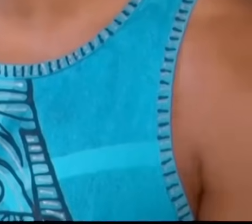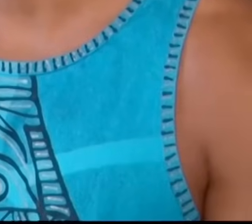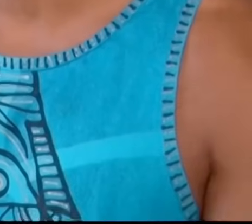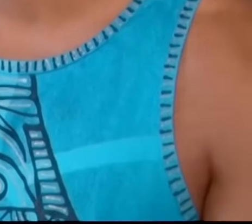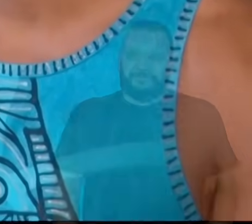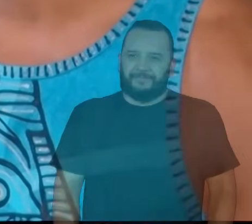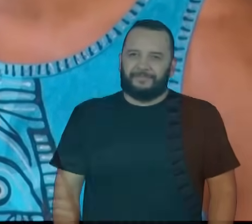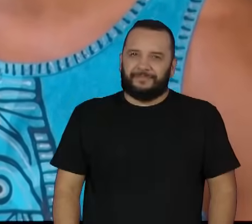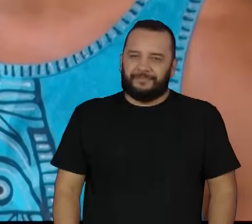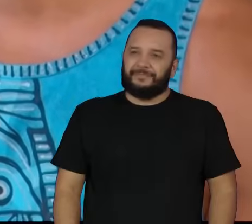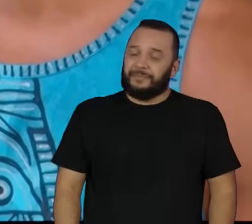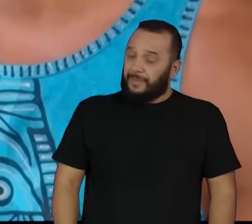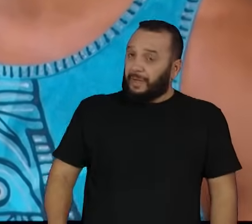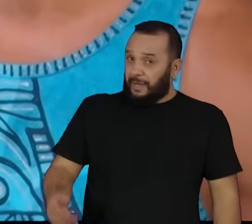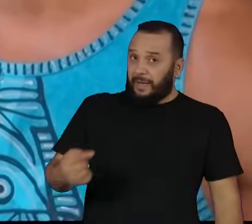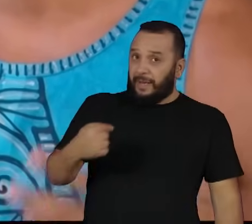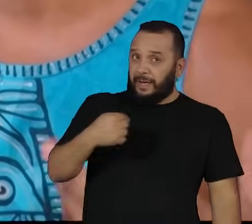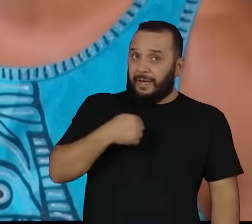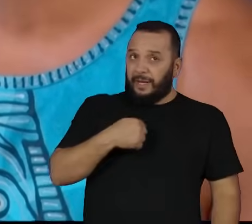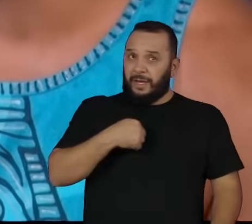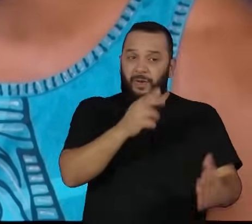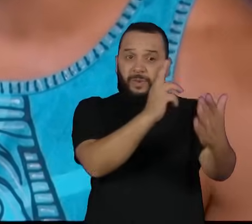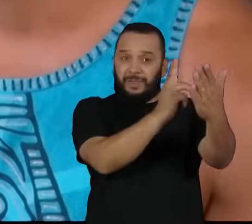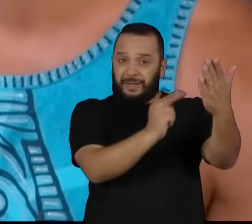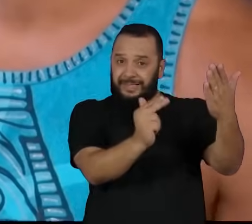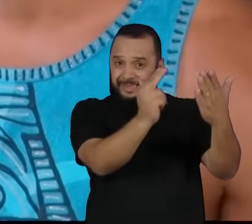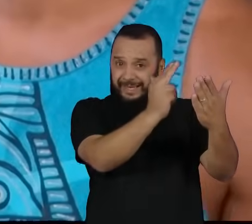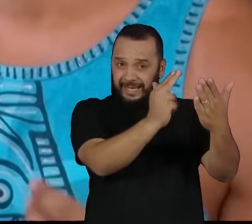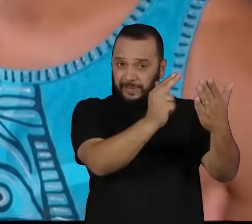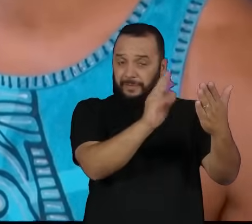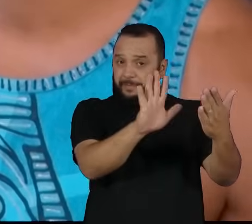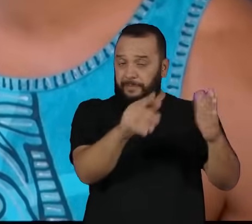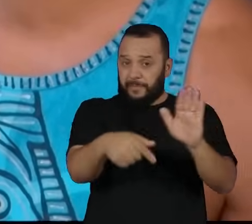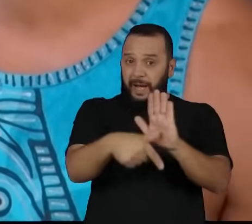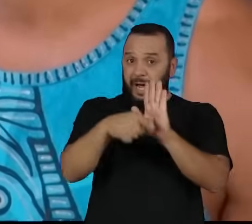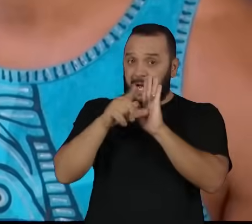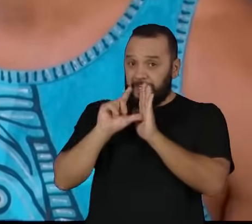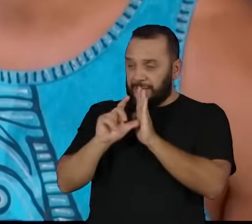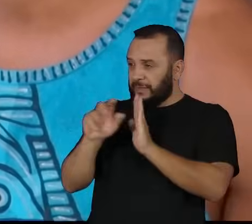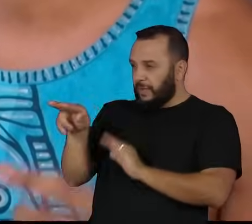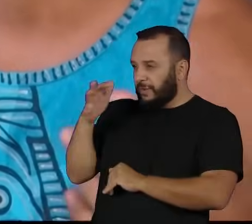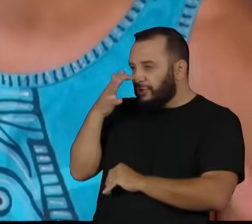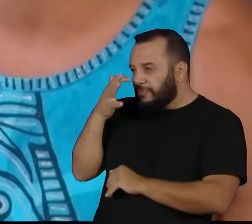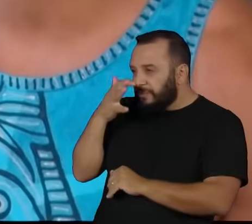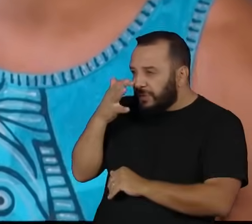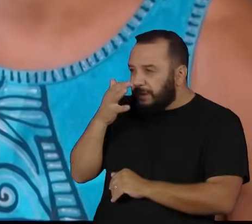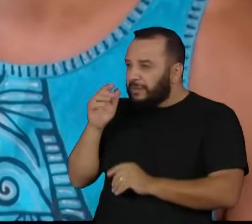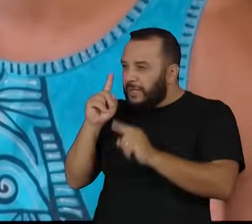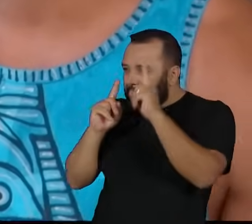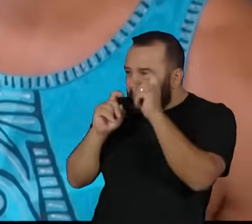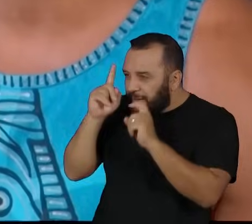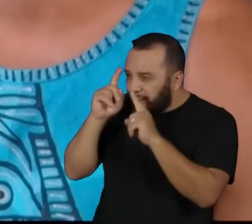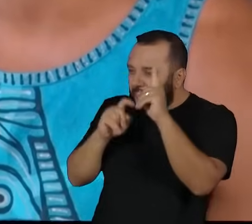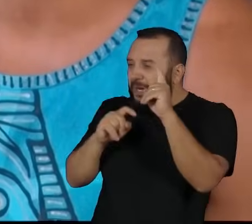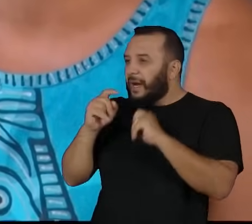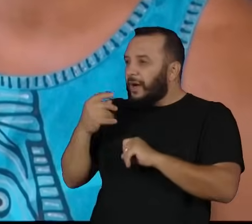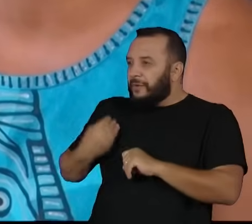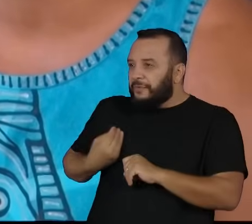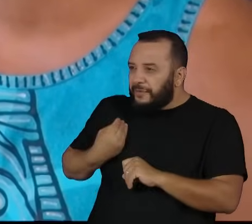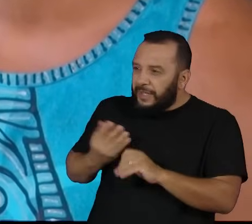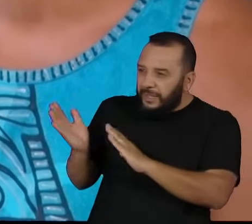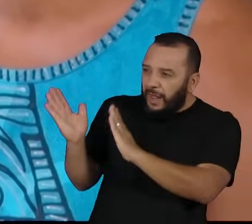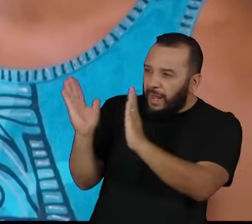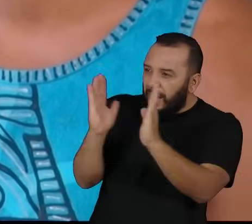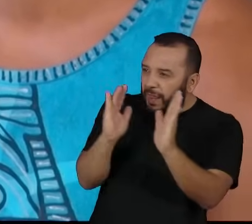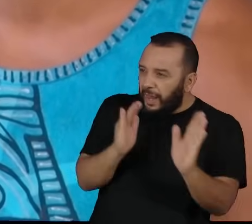Eu, antes de colocar uma pessoa na minha tela, eu admiro muito o processo, a expressão, a vivência, a própria pessoa, o próprio